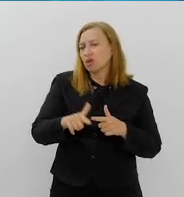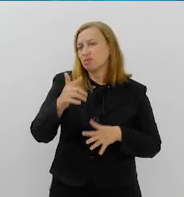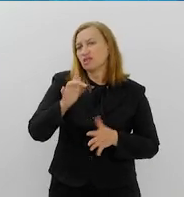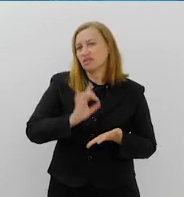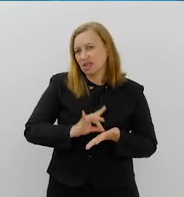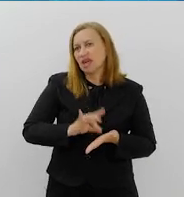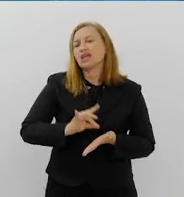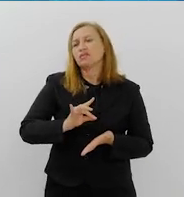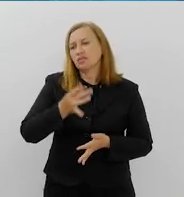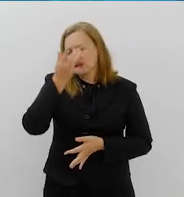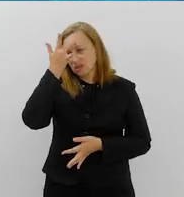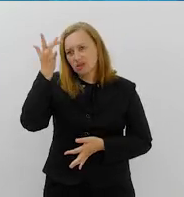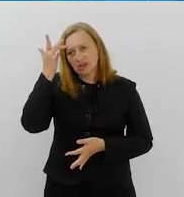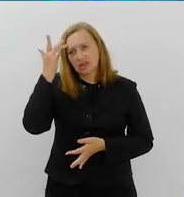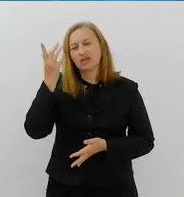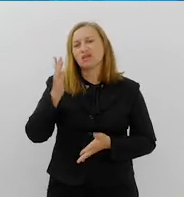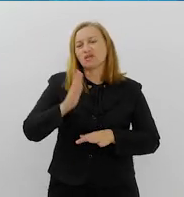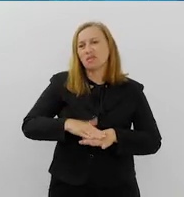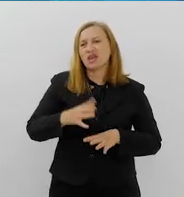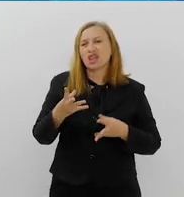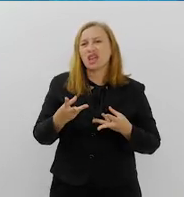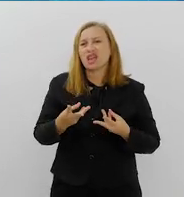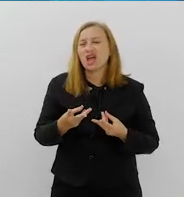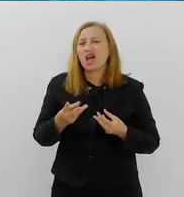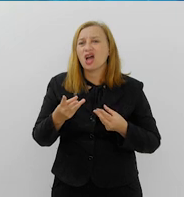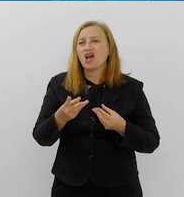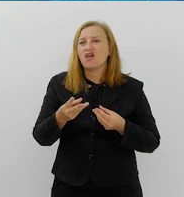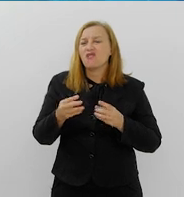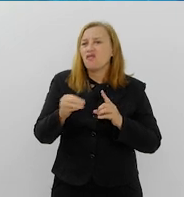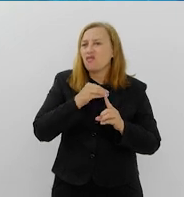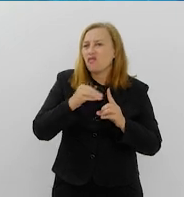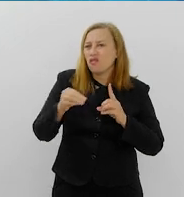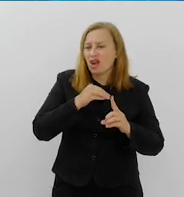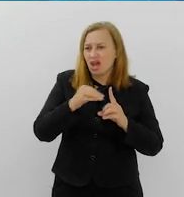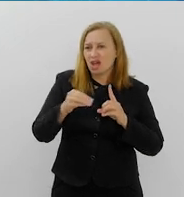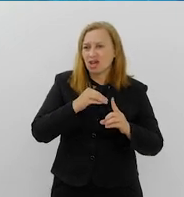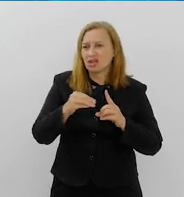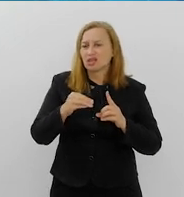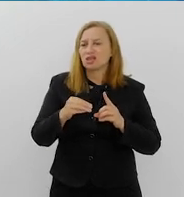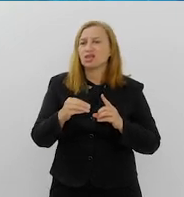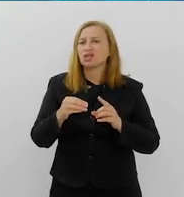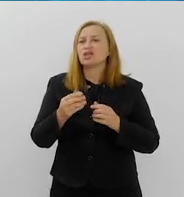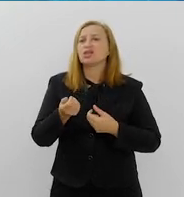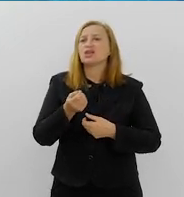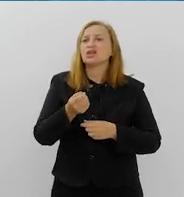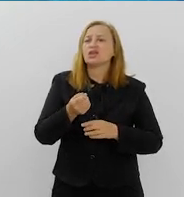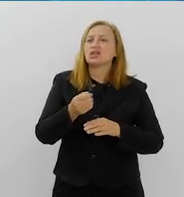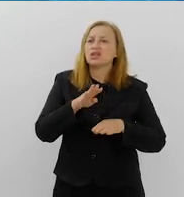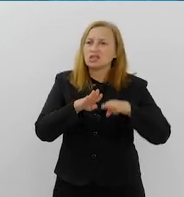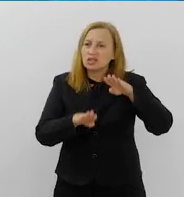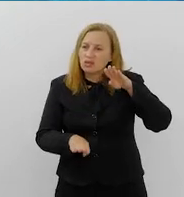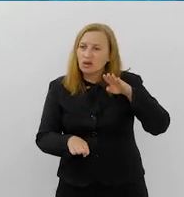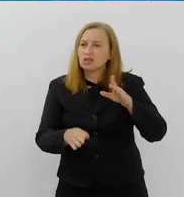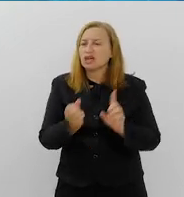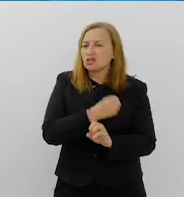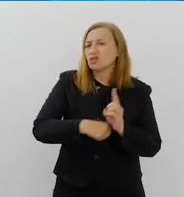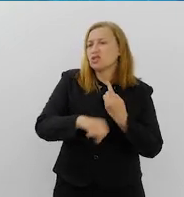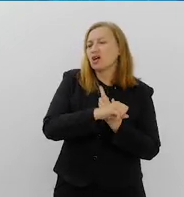de saúde mental mesmo, né? São indivíduos mais frágeis, né? A desigualdade econômica e social, como eu já